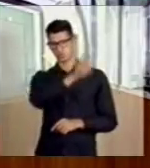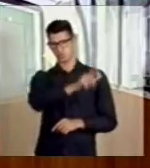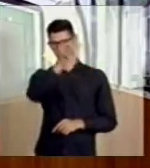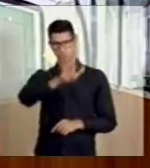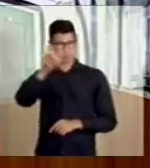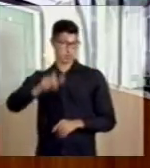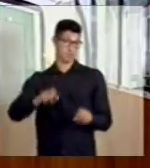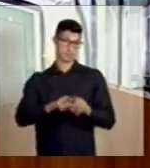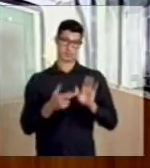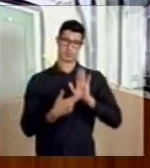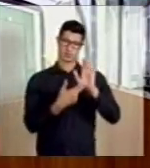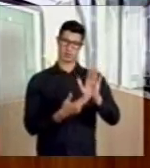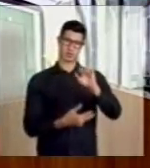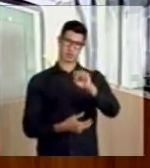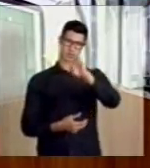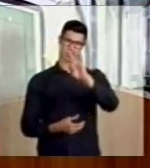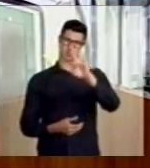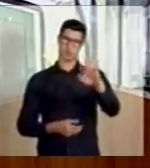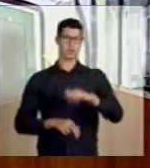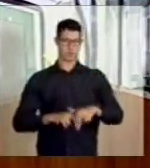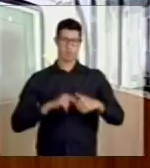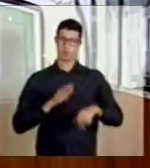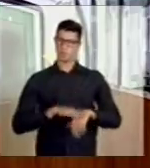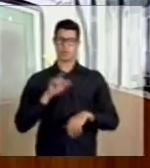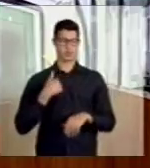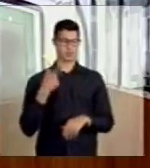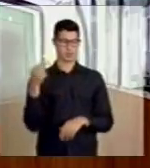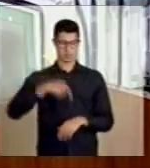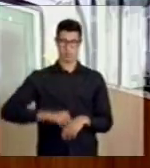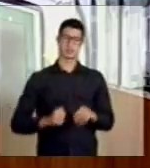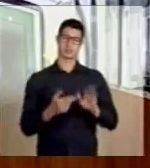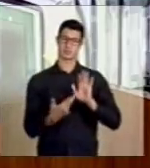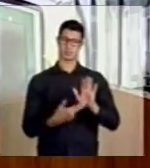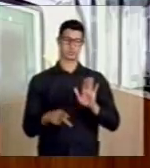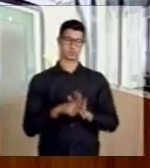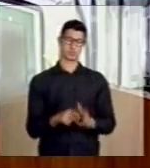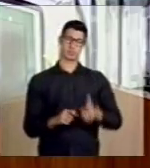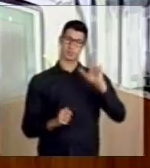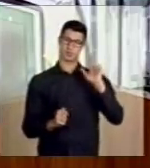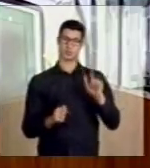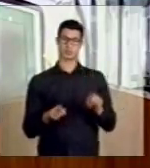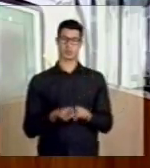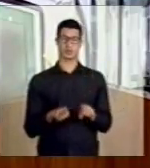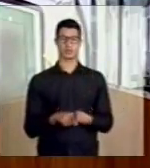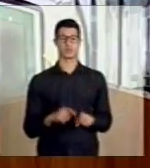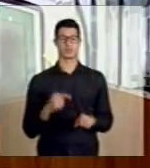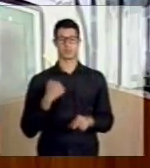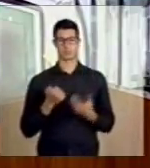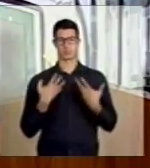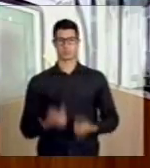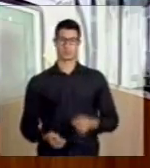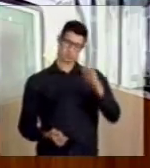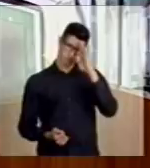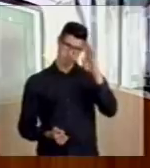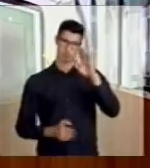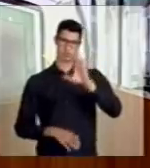por oportuno que o Supremo Tribunal Federal, por mais de uma vez, e eu aqui registro os precedentes, reconheceu no princípio